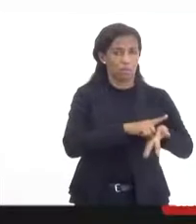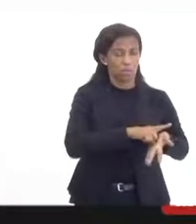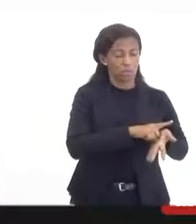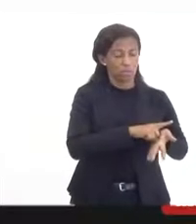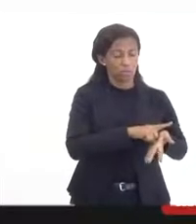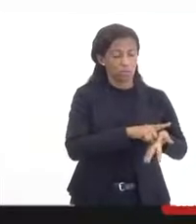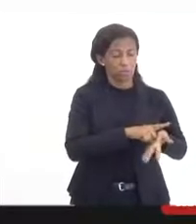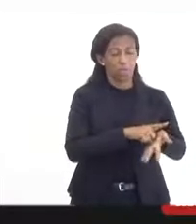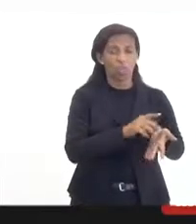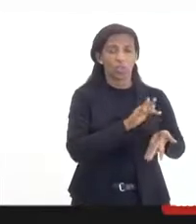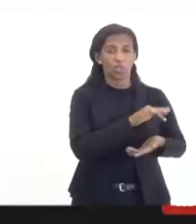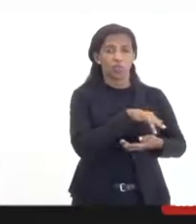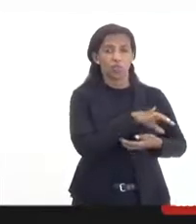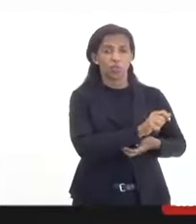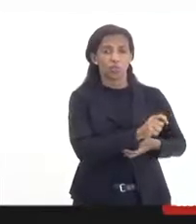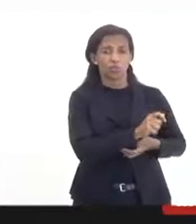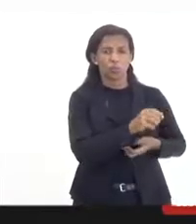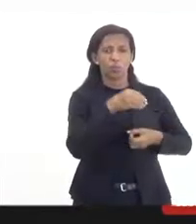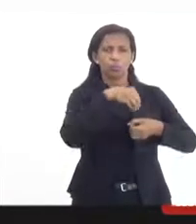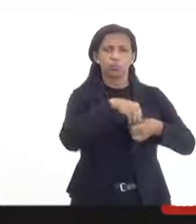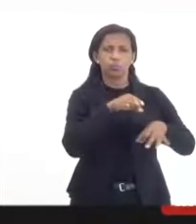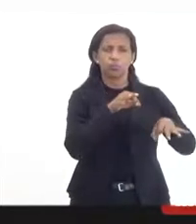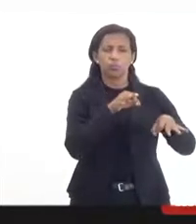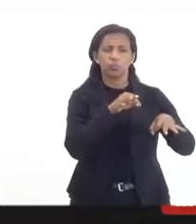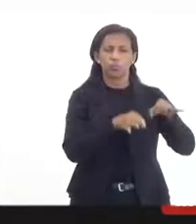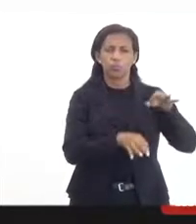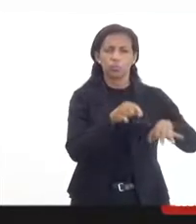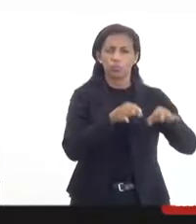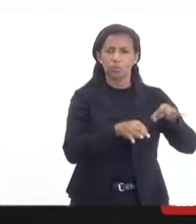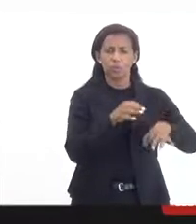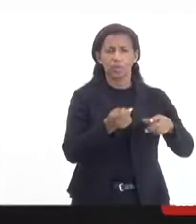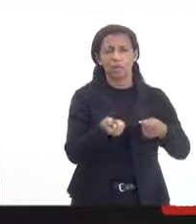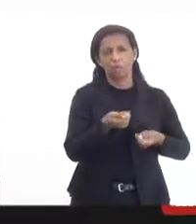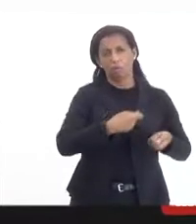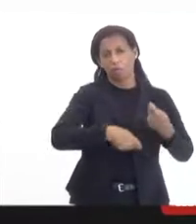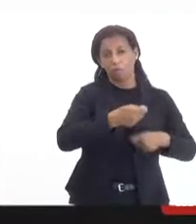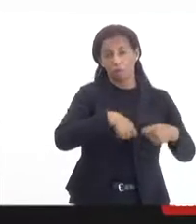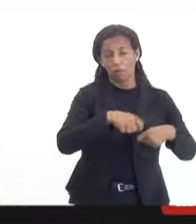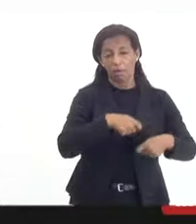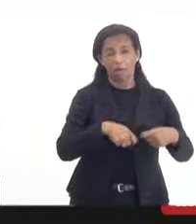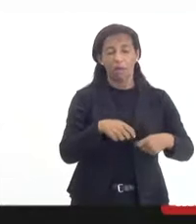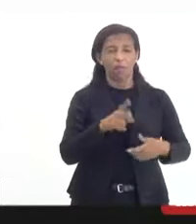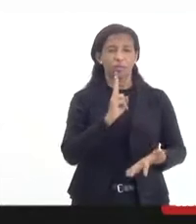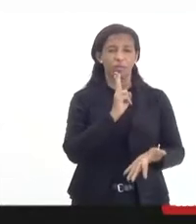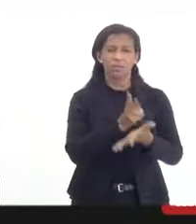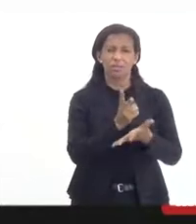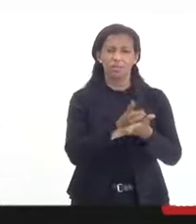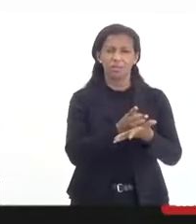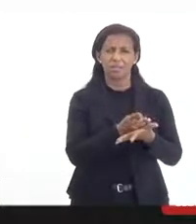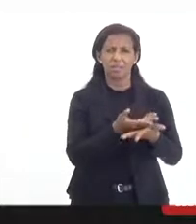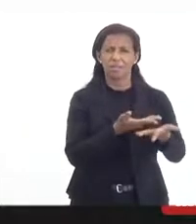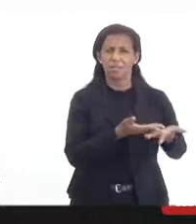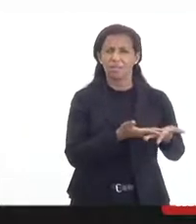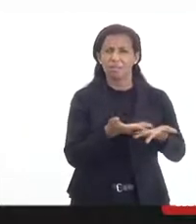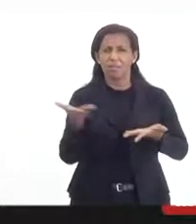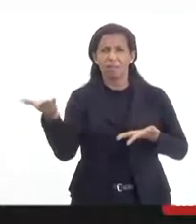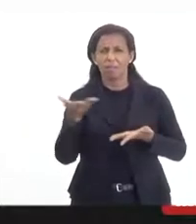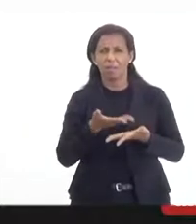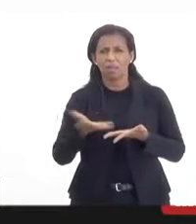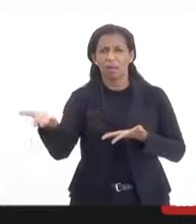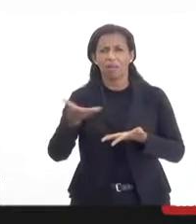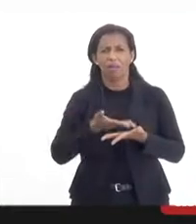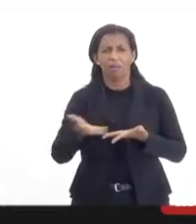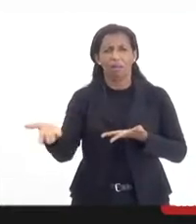fim do trâmite judicial ou mesmo administrativo. Então, a gente sempre encaminha enquanto área técnica,